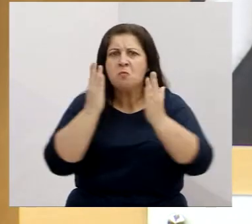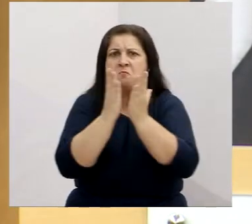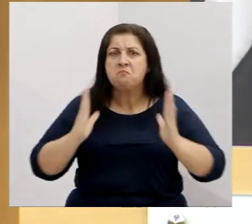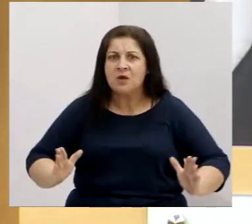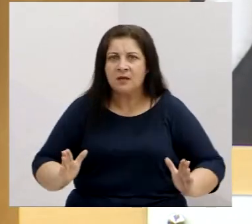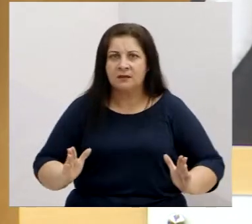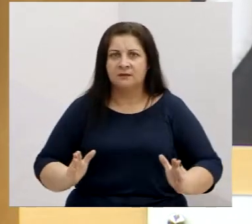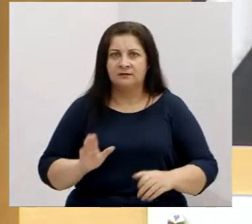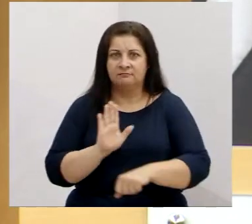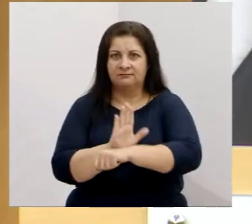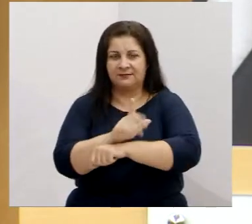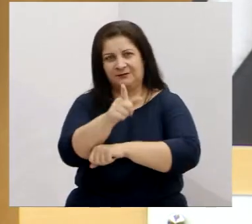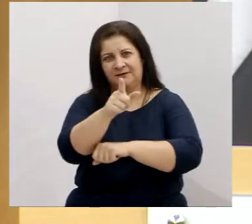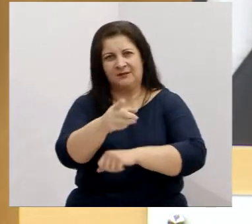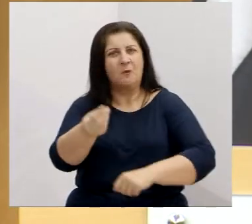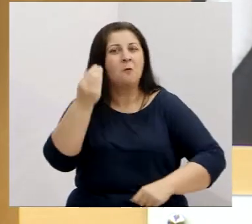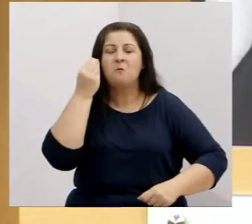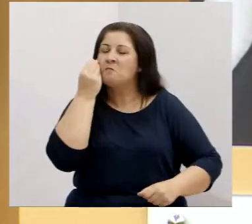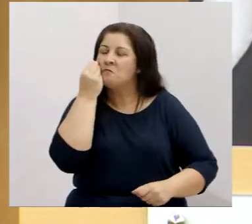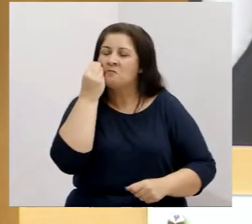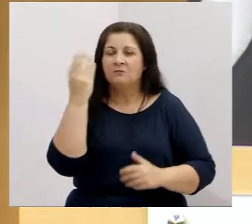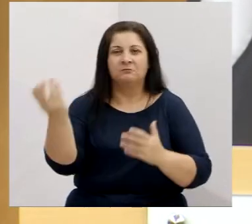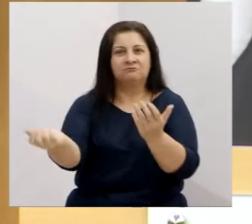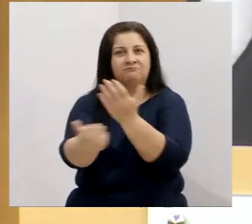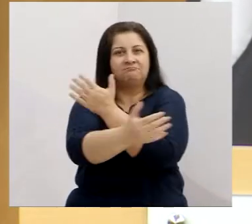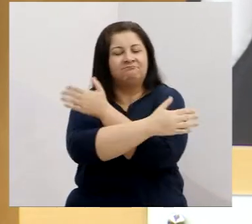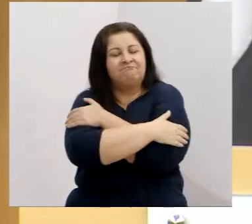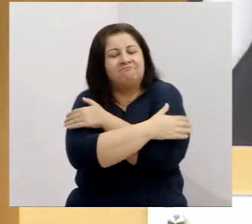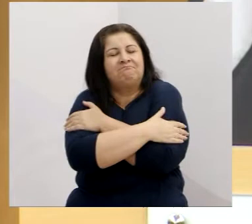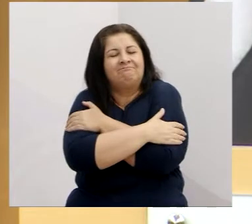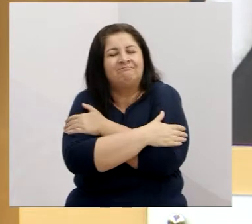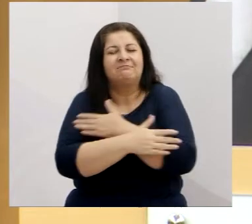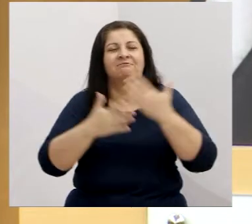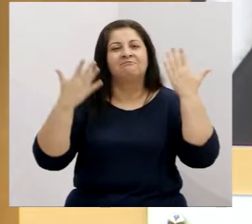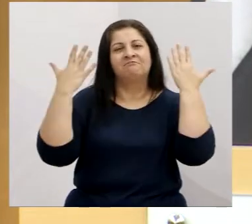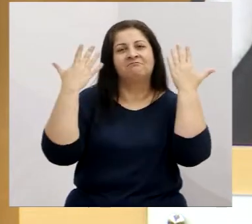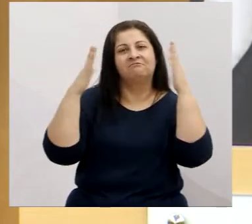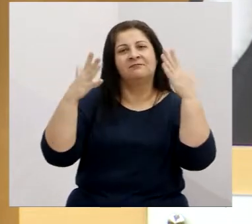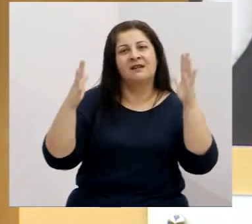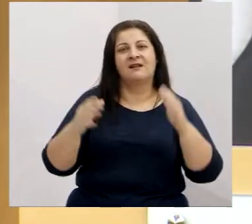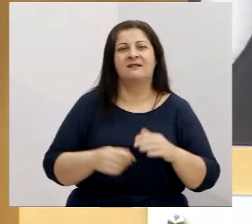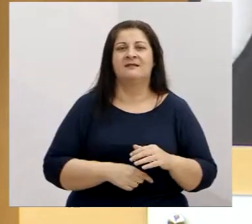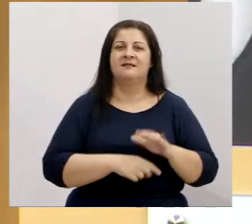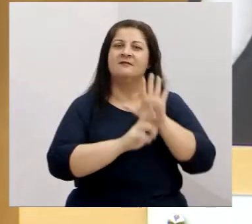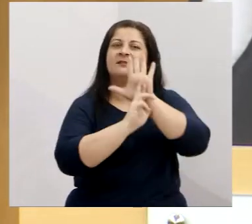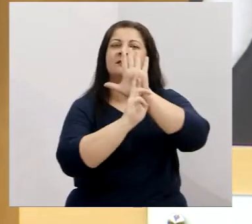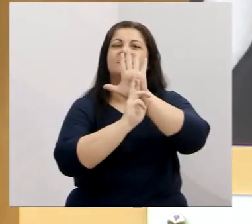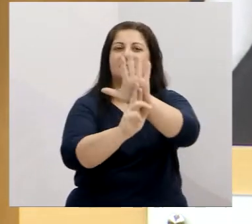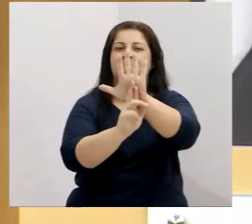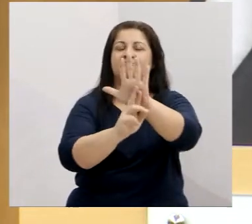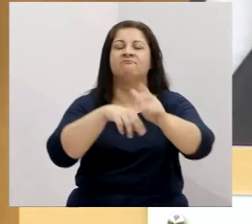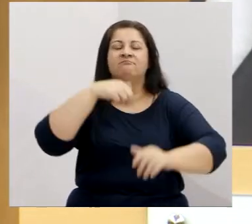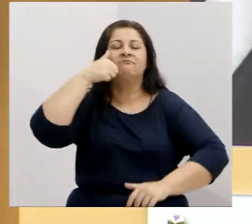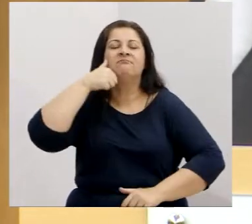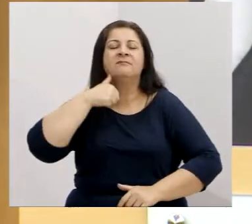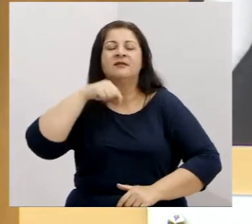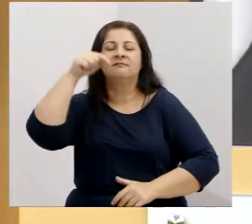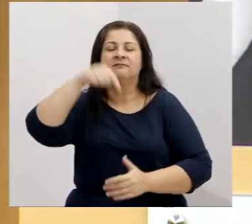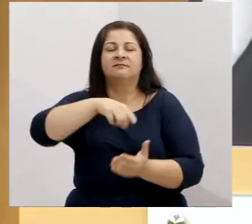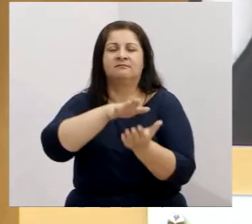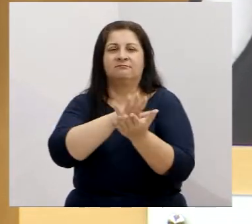vocês um beijo um abraço e parabéns por vocês representarem as mulheres aqui de Jacareí